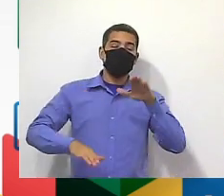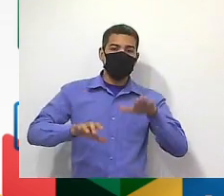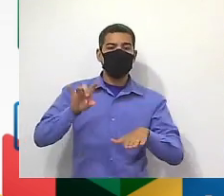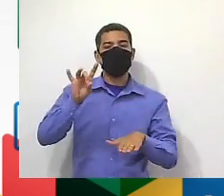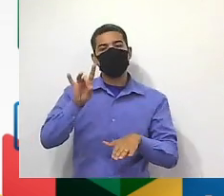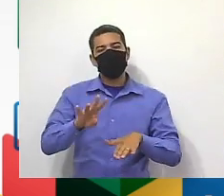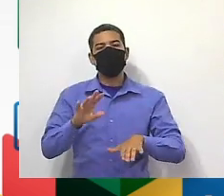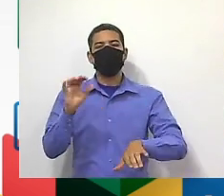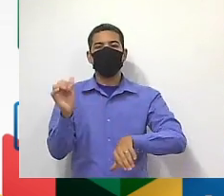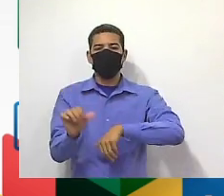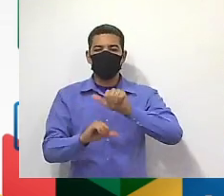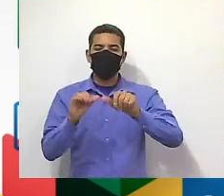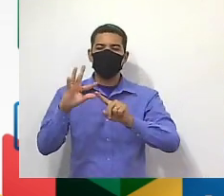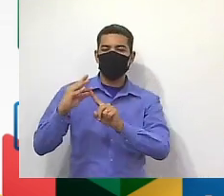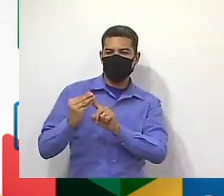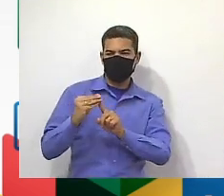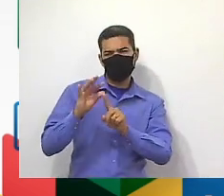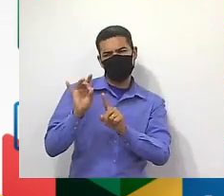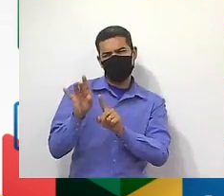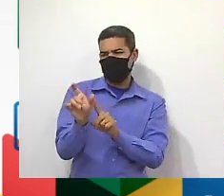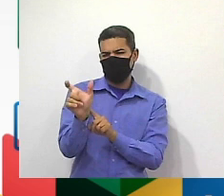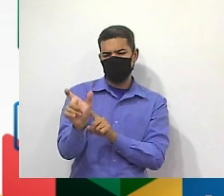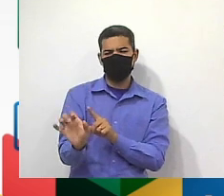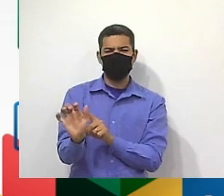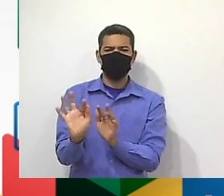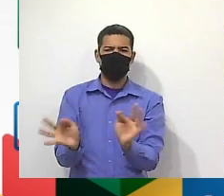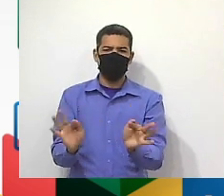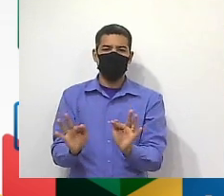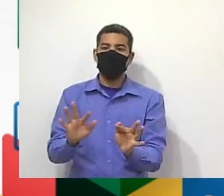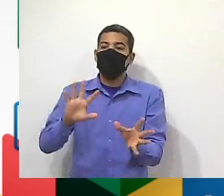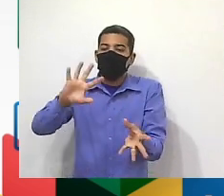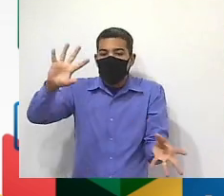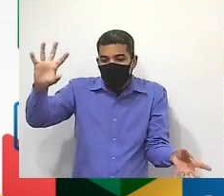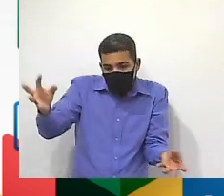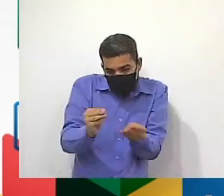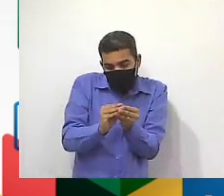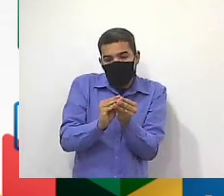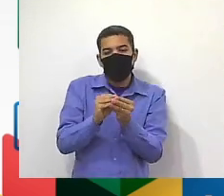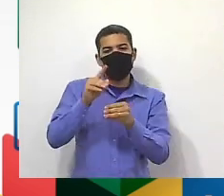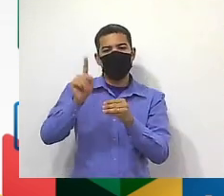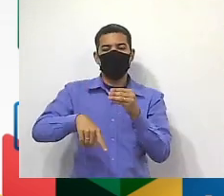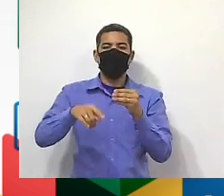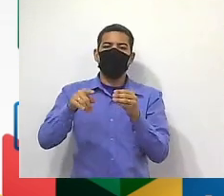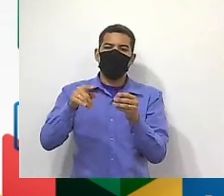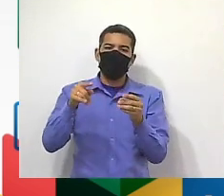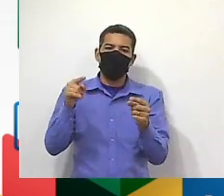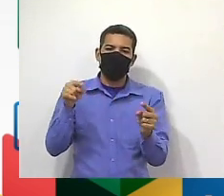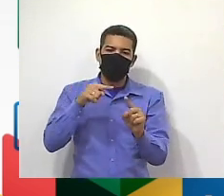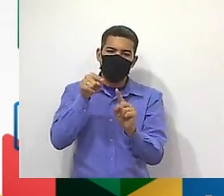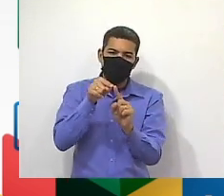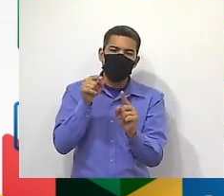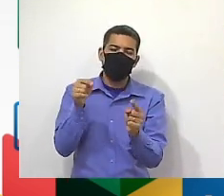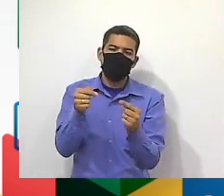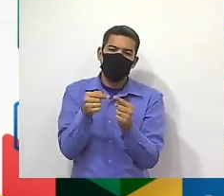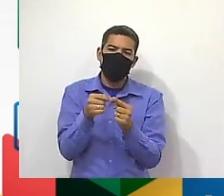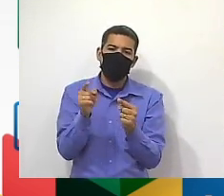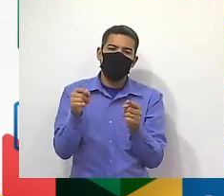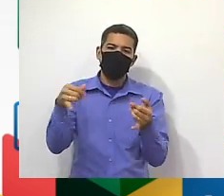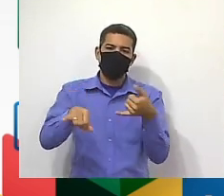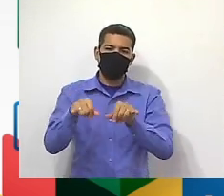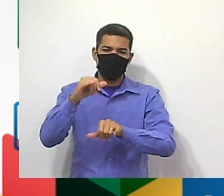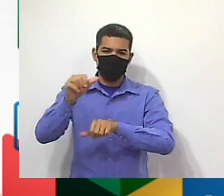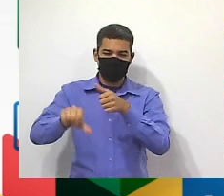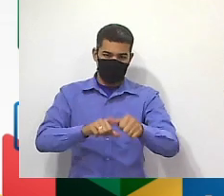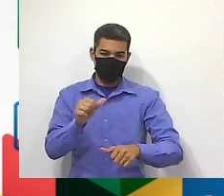transformação física, alguma modificação, mas o conjunto desses acontecimentos geralmente indicam uma reação química,